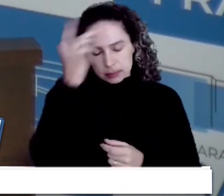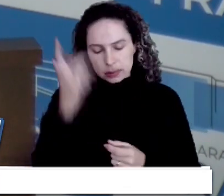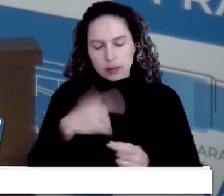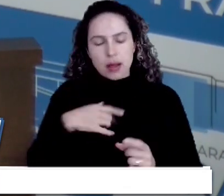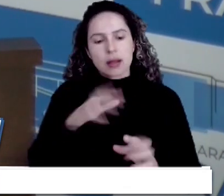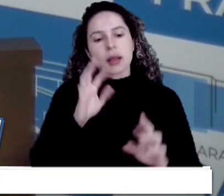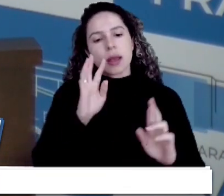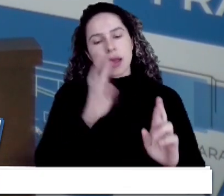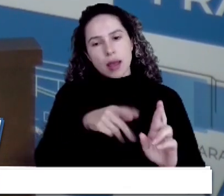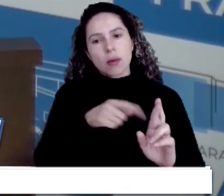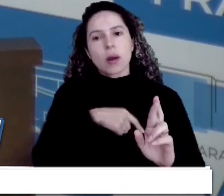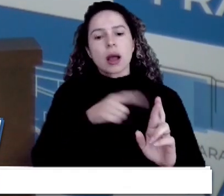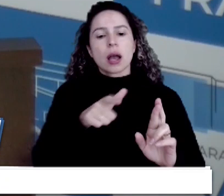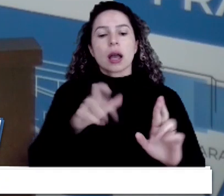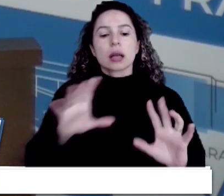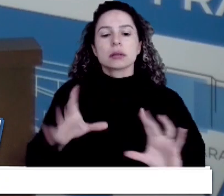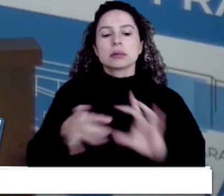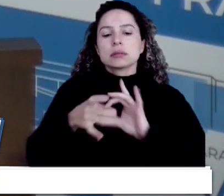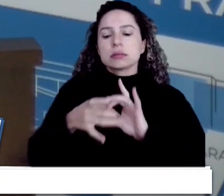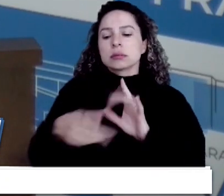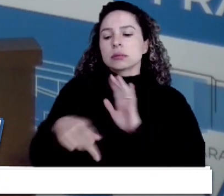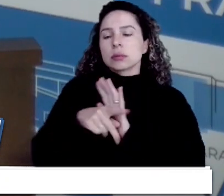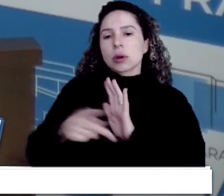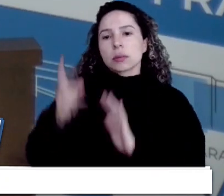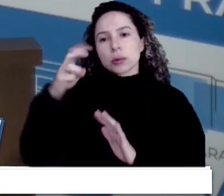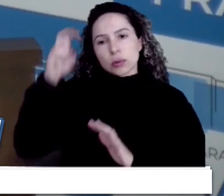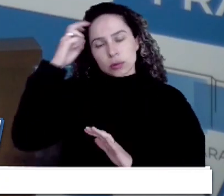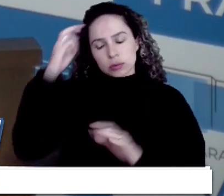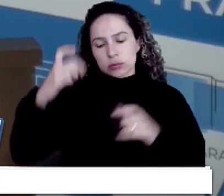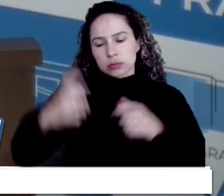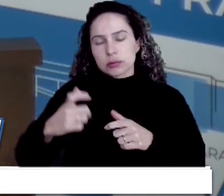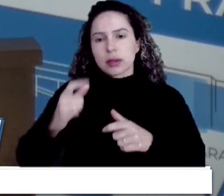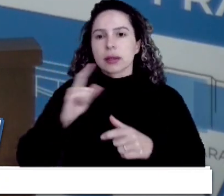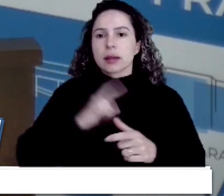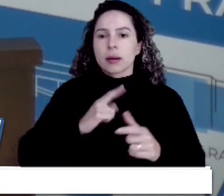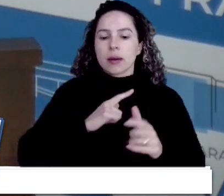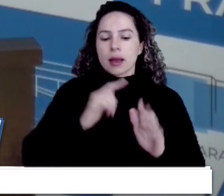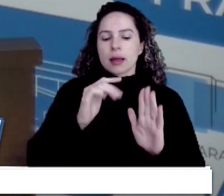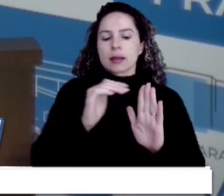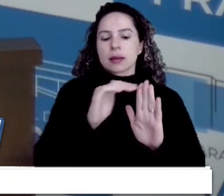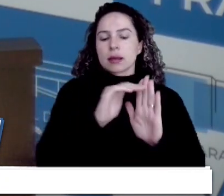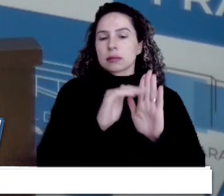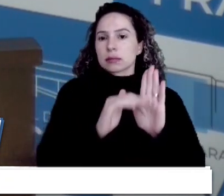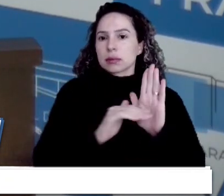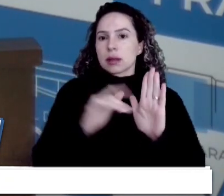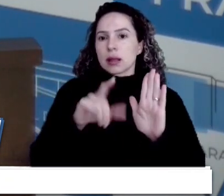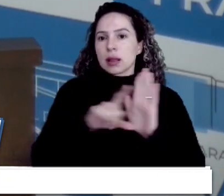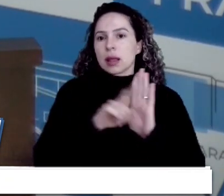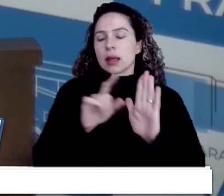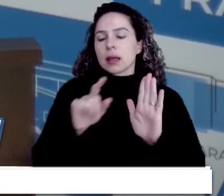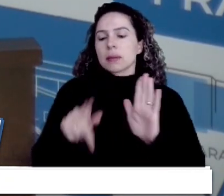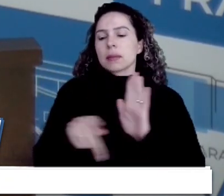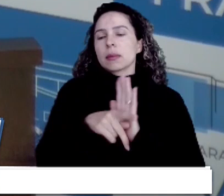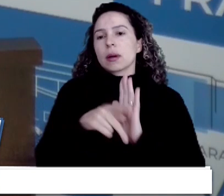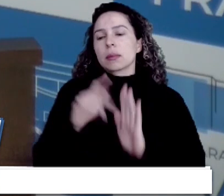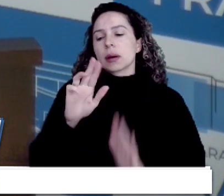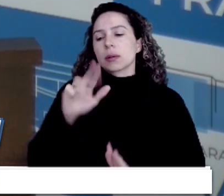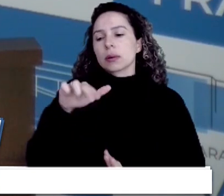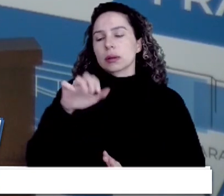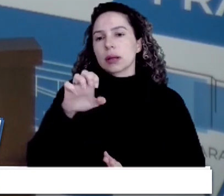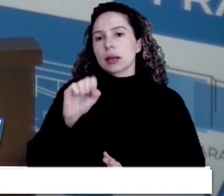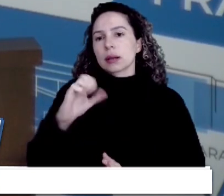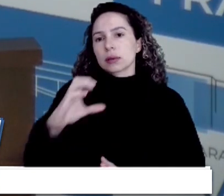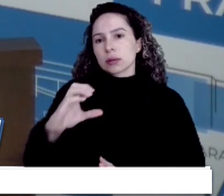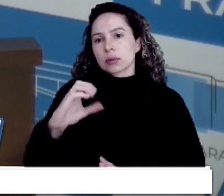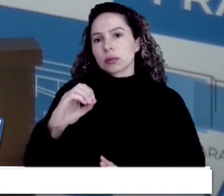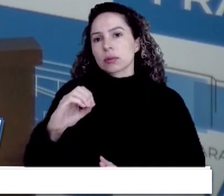parte integrante do seu patrimônio cultural. Essa definição ela está de acordo com a Convenção da Unesco e ratificada pelo